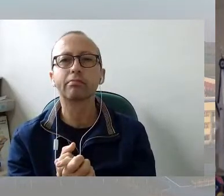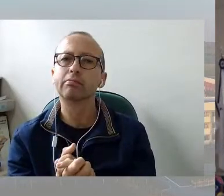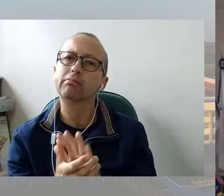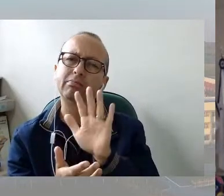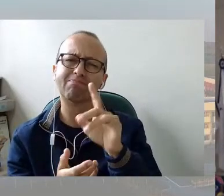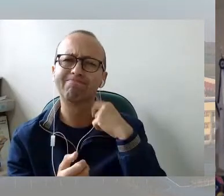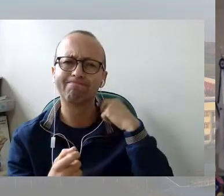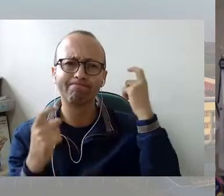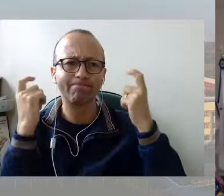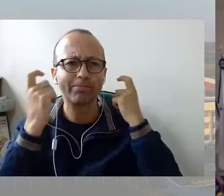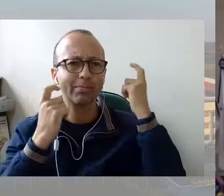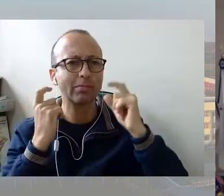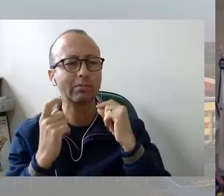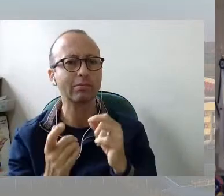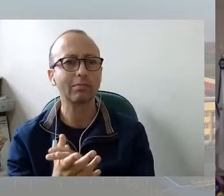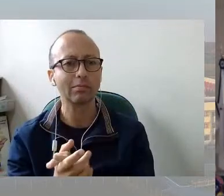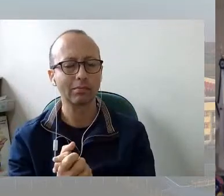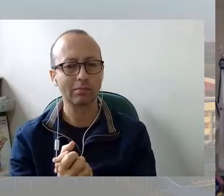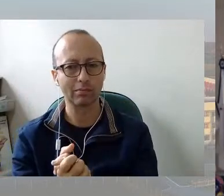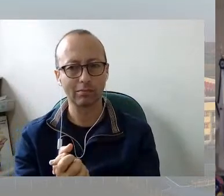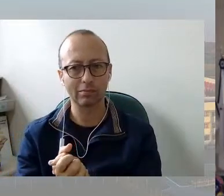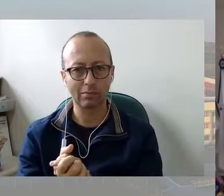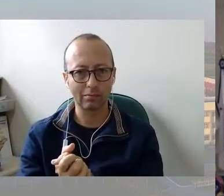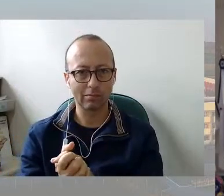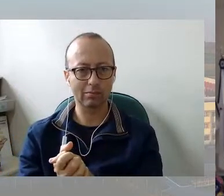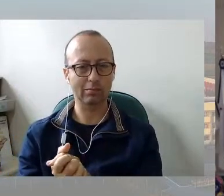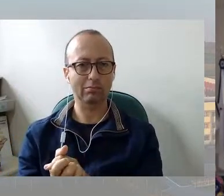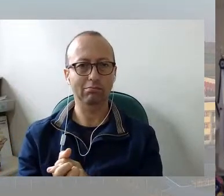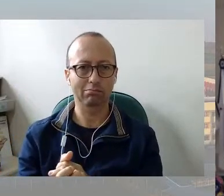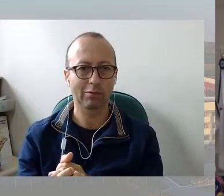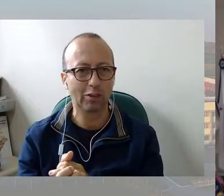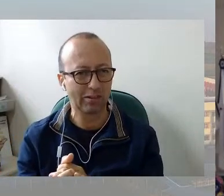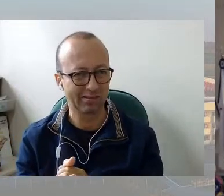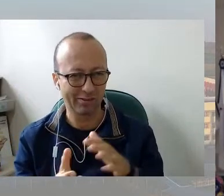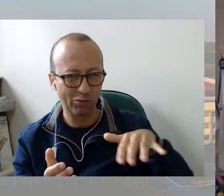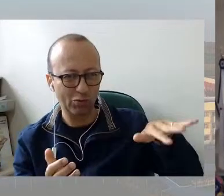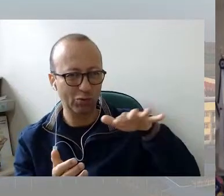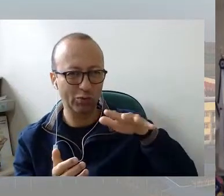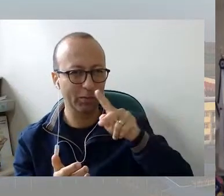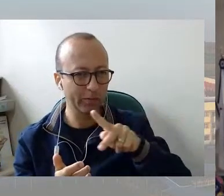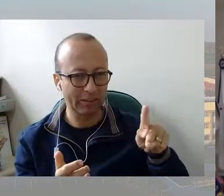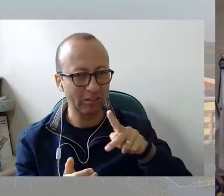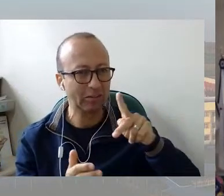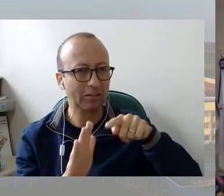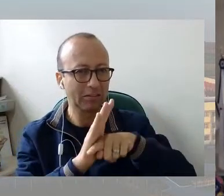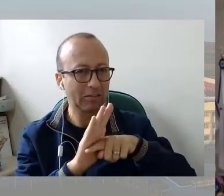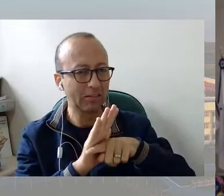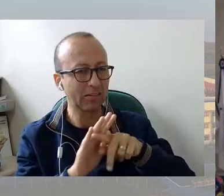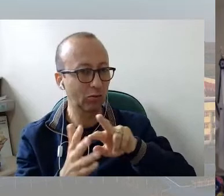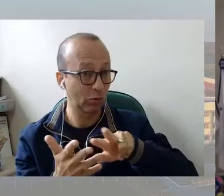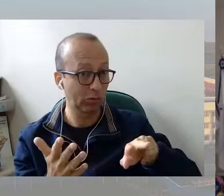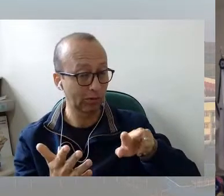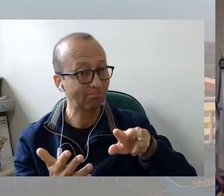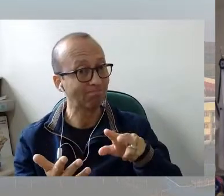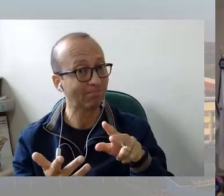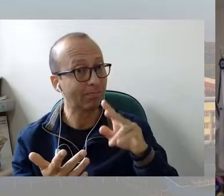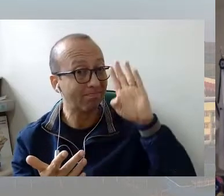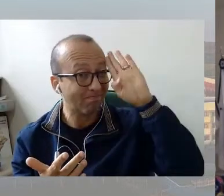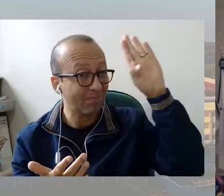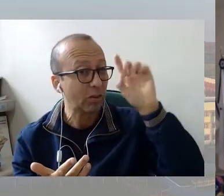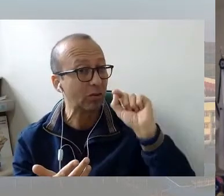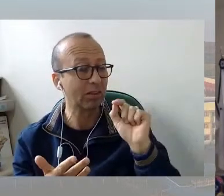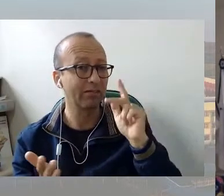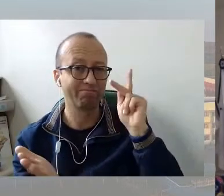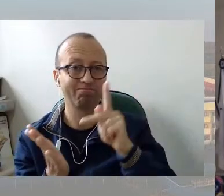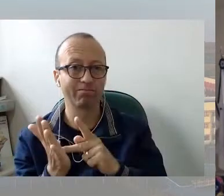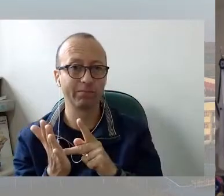me preocupa muito, e nós, enquanto, principalmente, professores, pesquisadores, enfim, é com a verdade. Eu acho